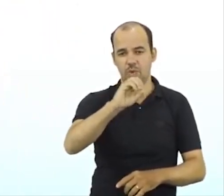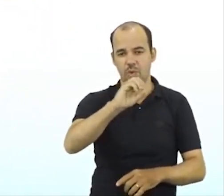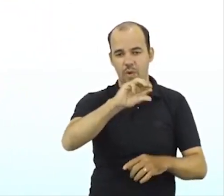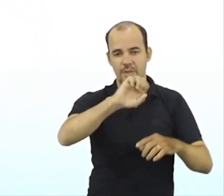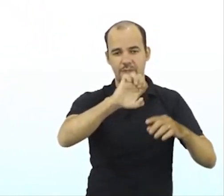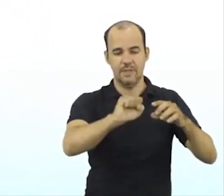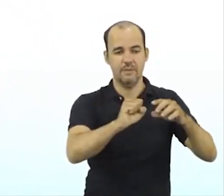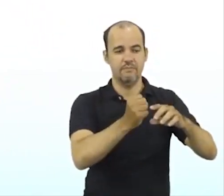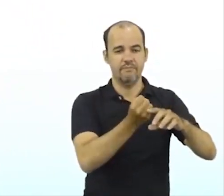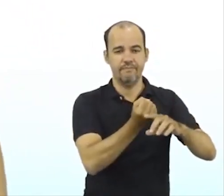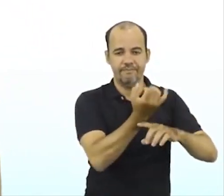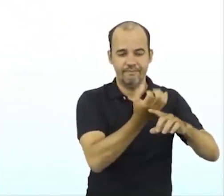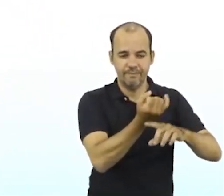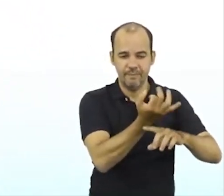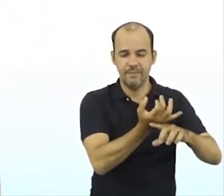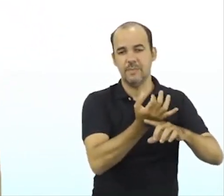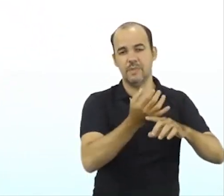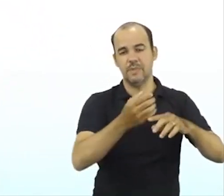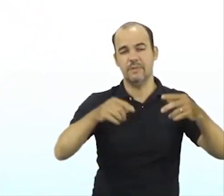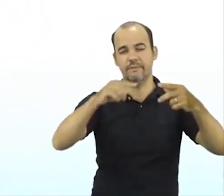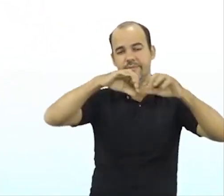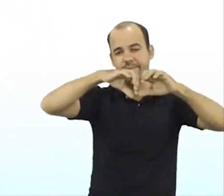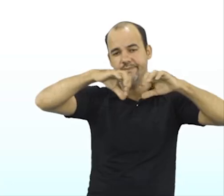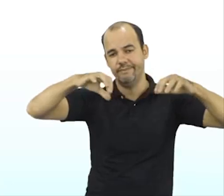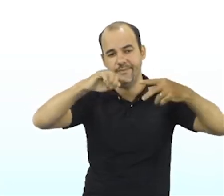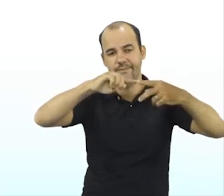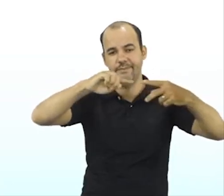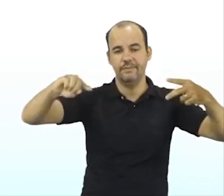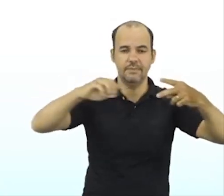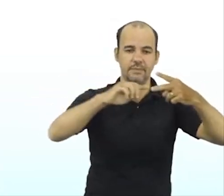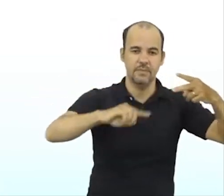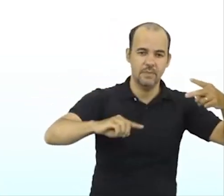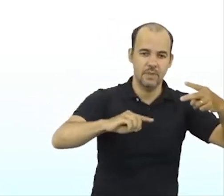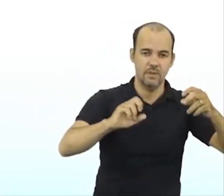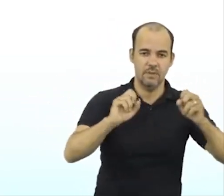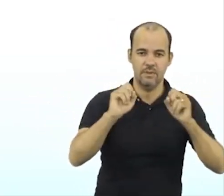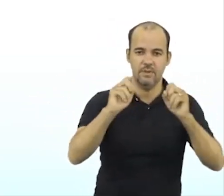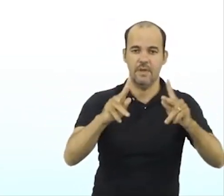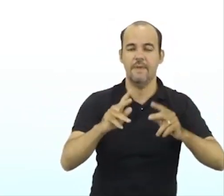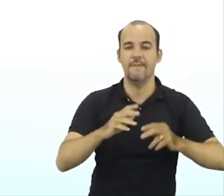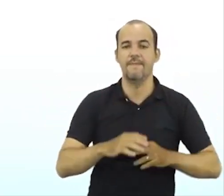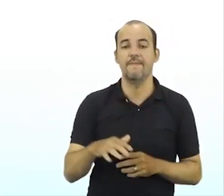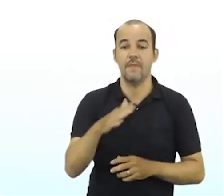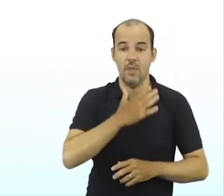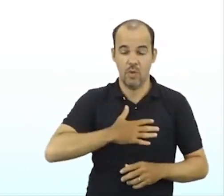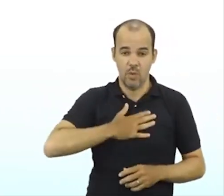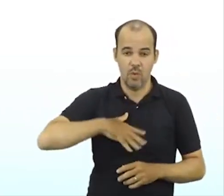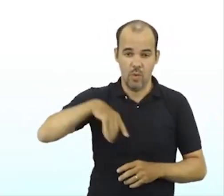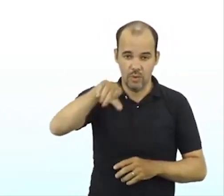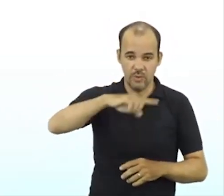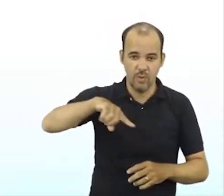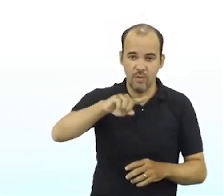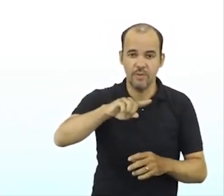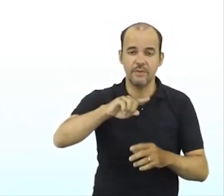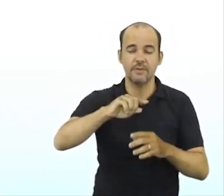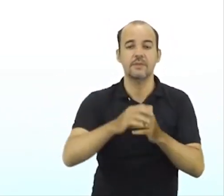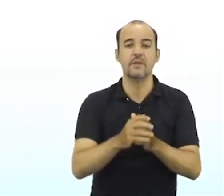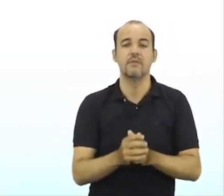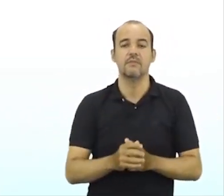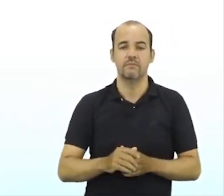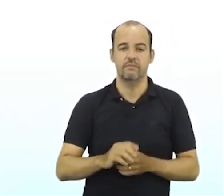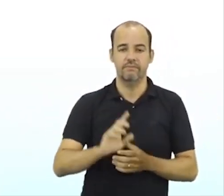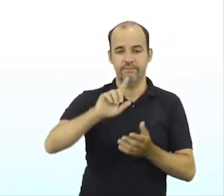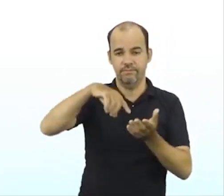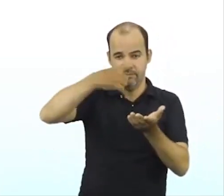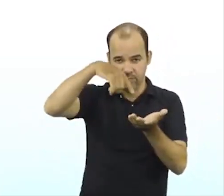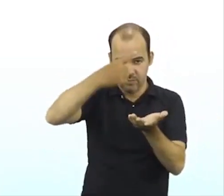processo que libera a substância, tá? Eu duvido tu errar isso no teu Enem mais. Tranquilo? Beleza? Tu gostou? Então, ó, eu quero te